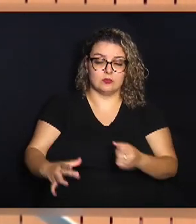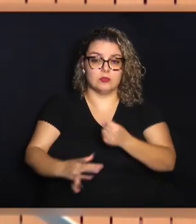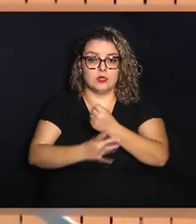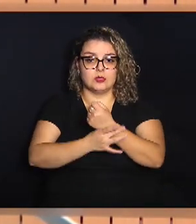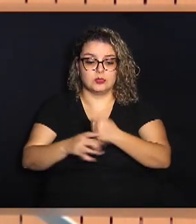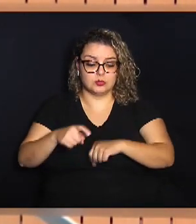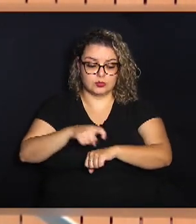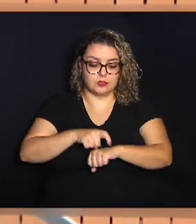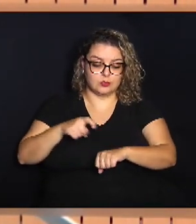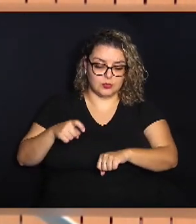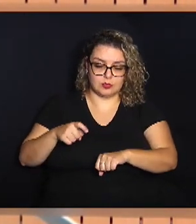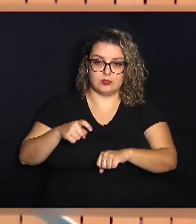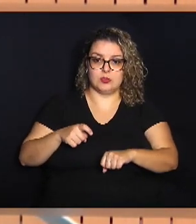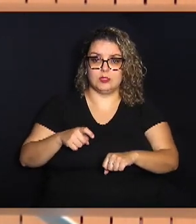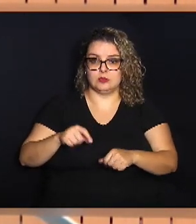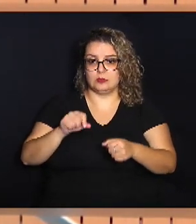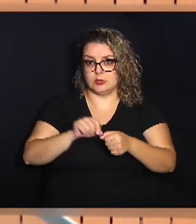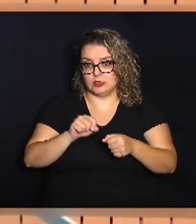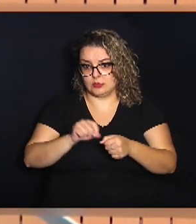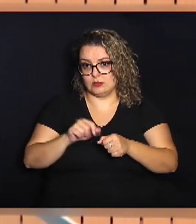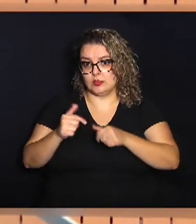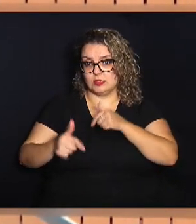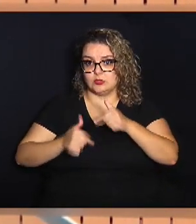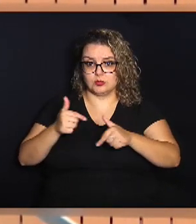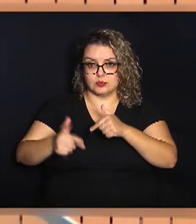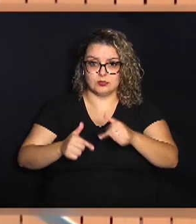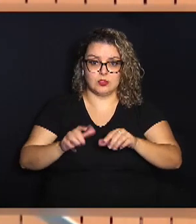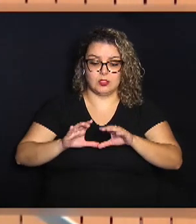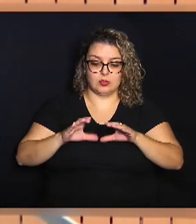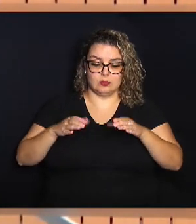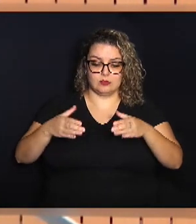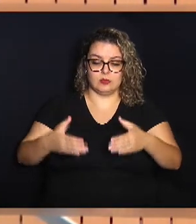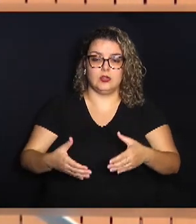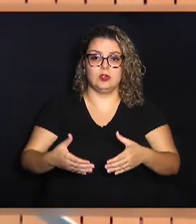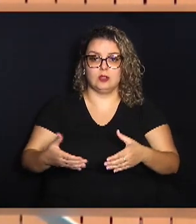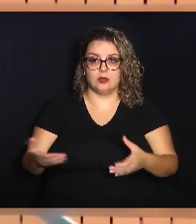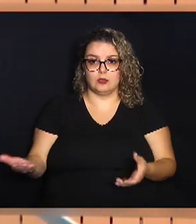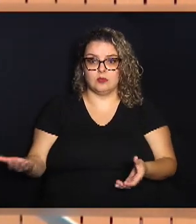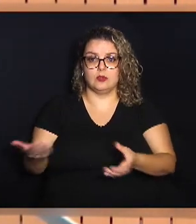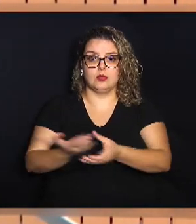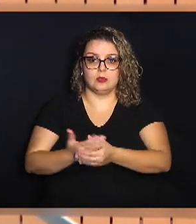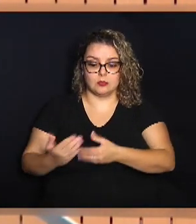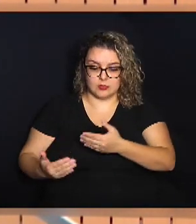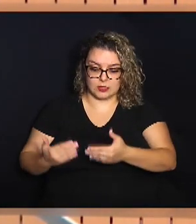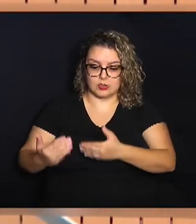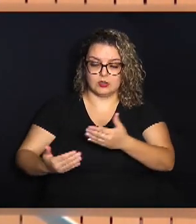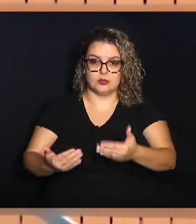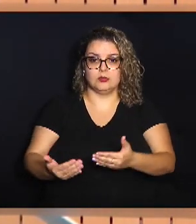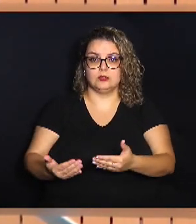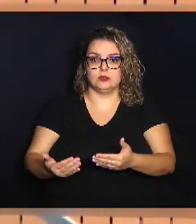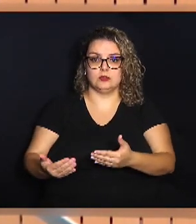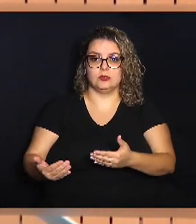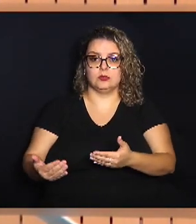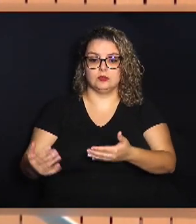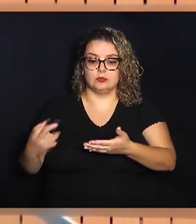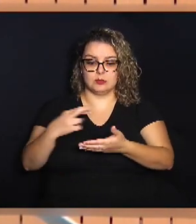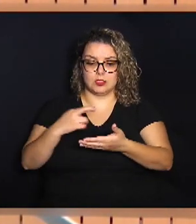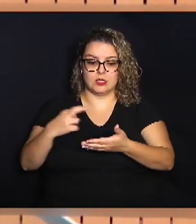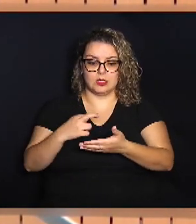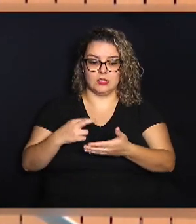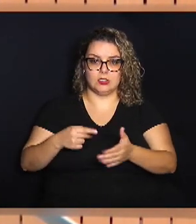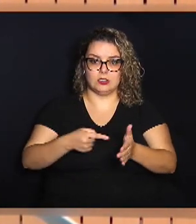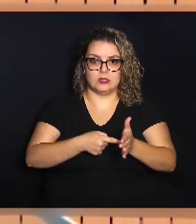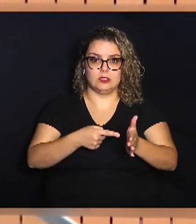durante a realização dos trabalhos da comissão processante instalada para apurar a denúncia contra